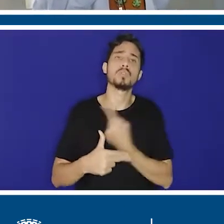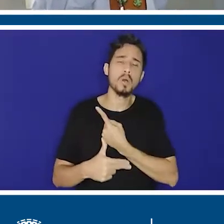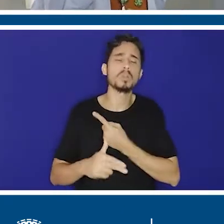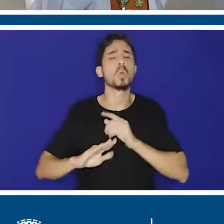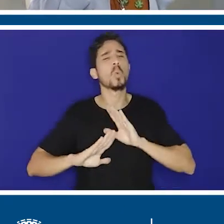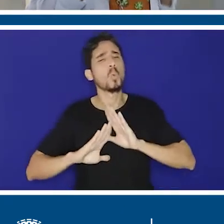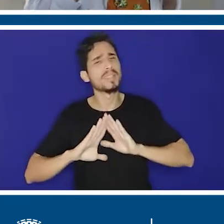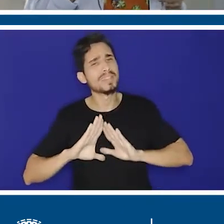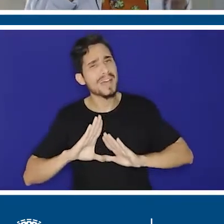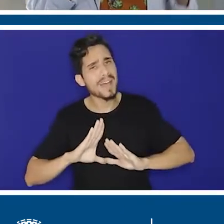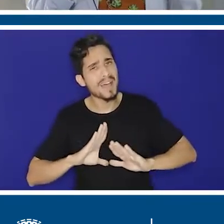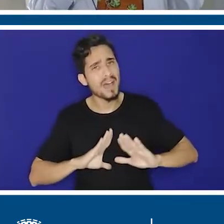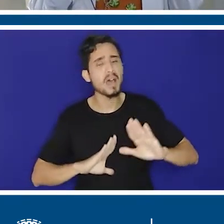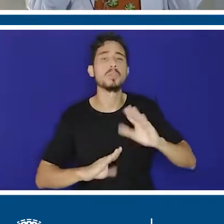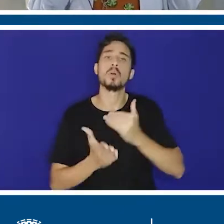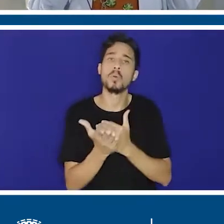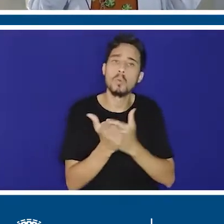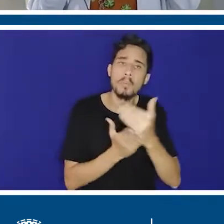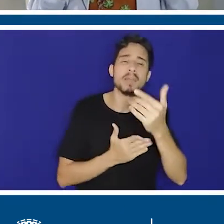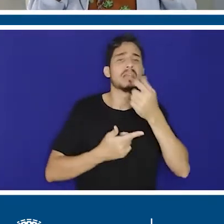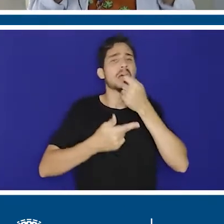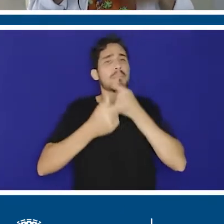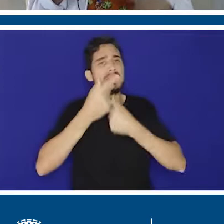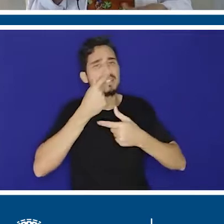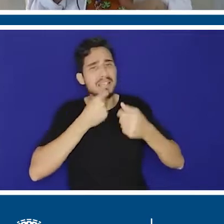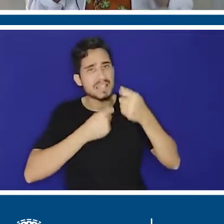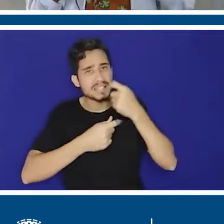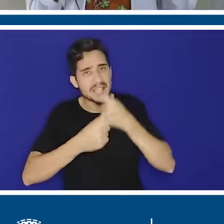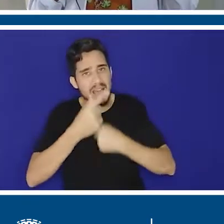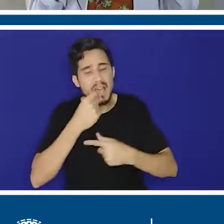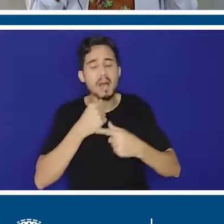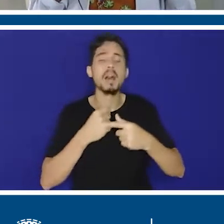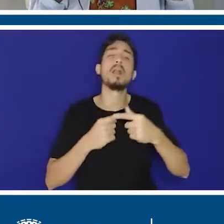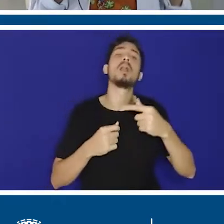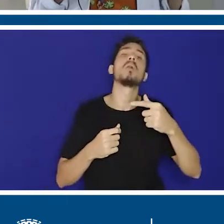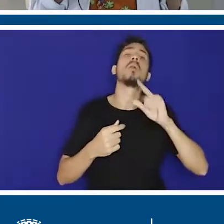cuidado, começa a medicação na menor dosagem